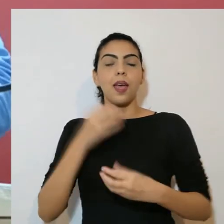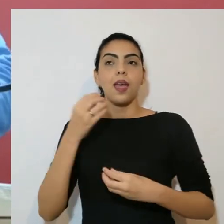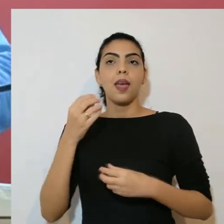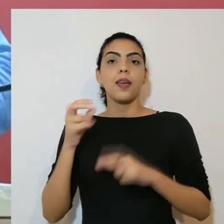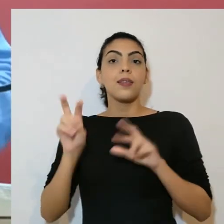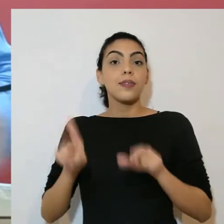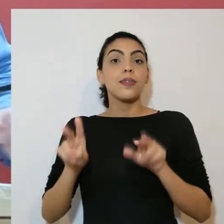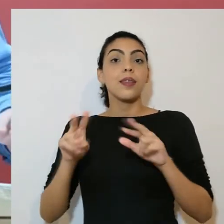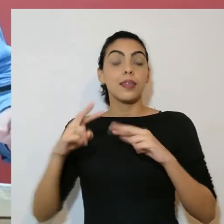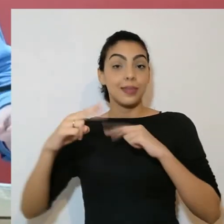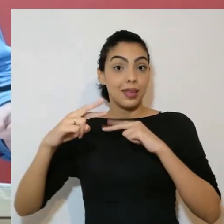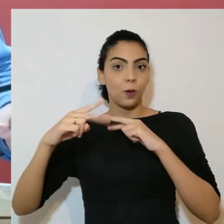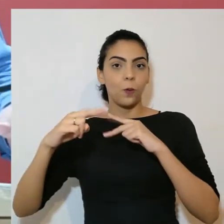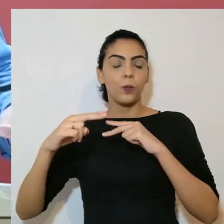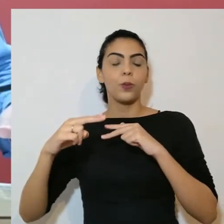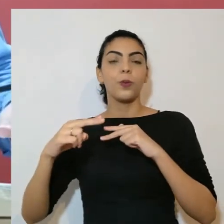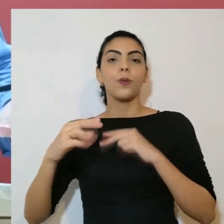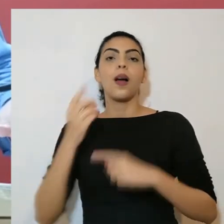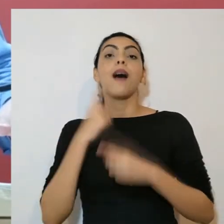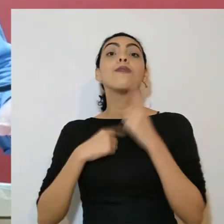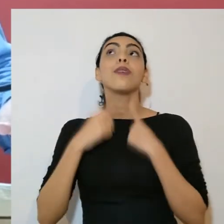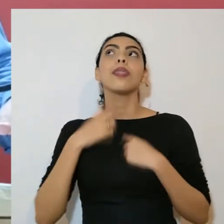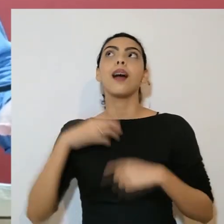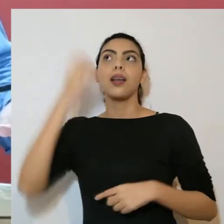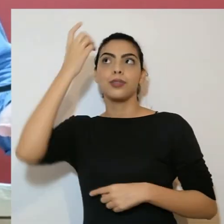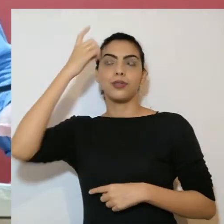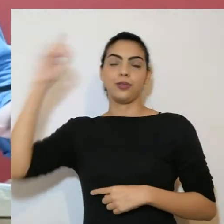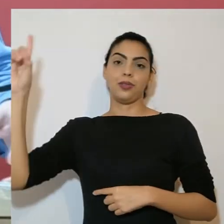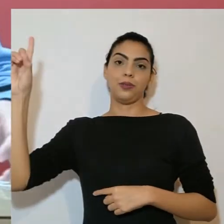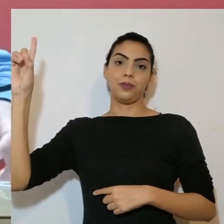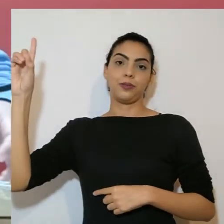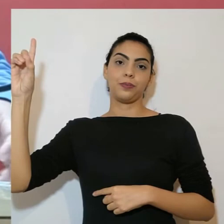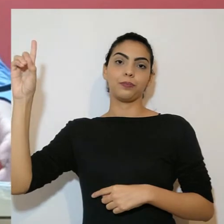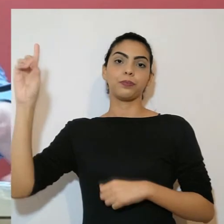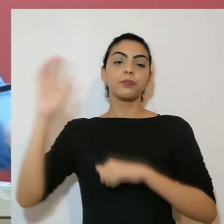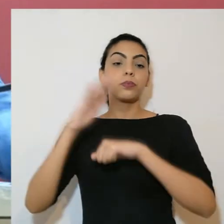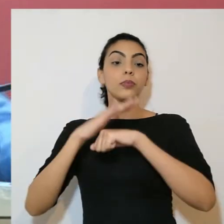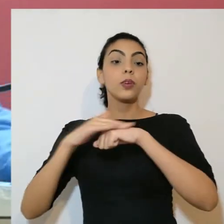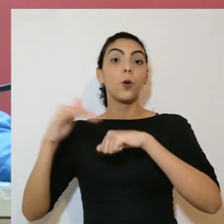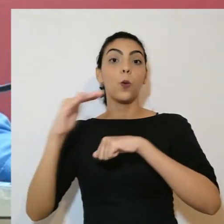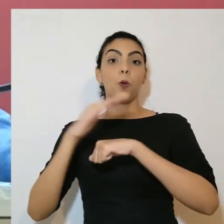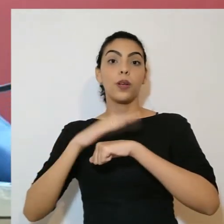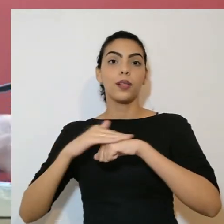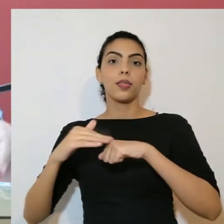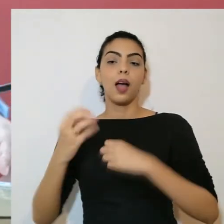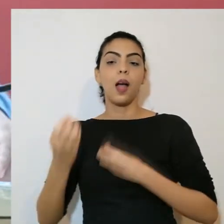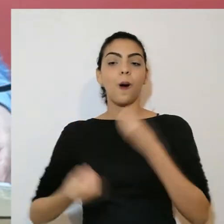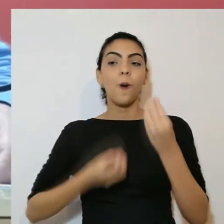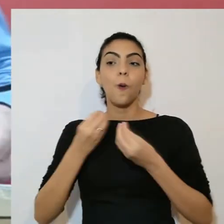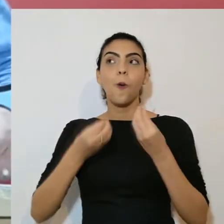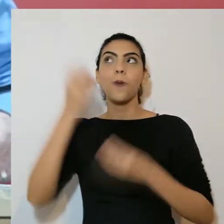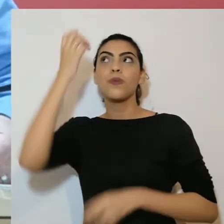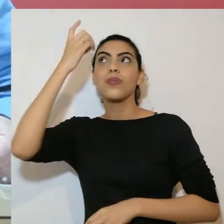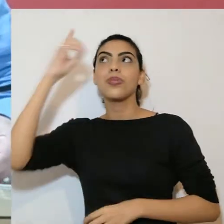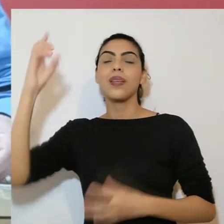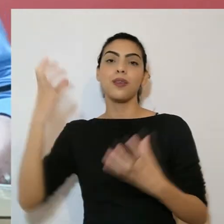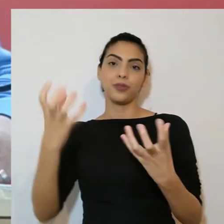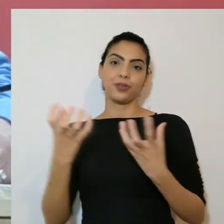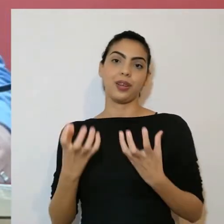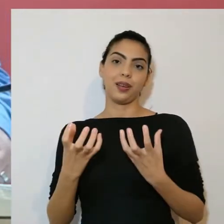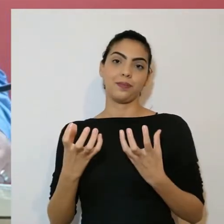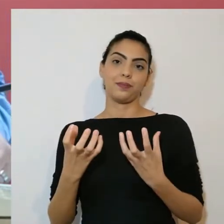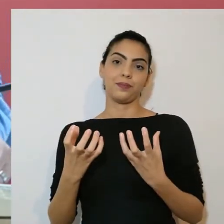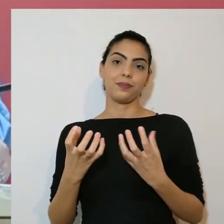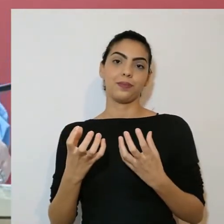segundo o padrão de Deus, segundo a vontade de Deus, cuidar dela de maneira bíblica, da maneira que